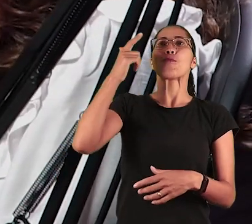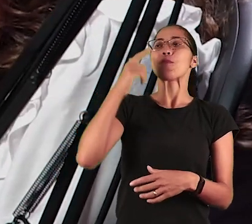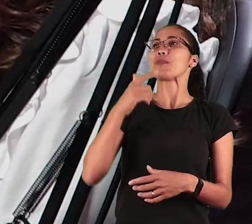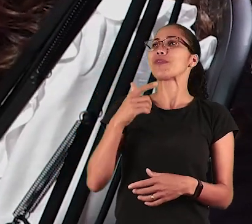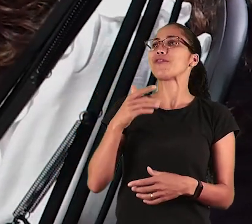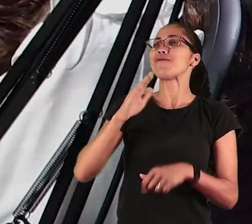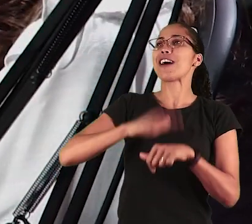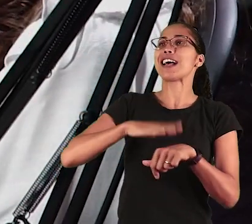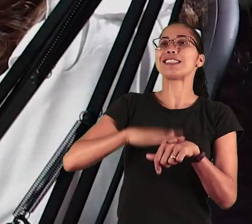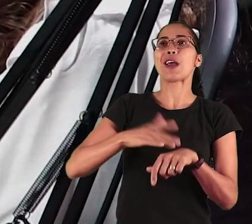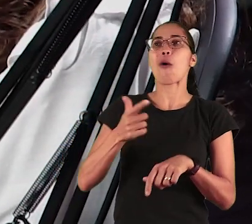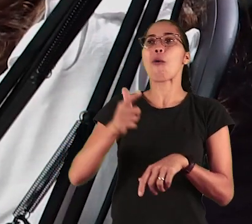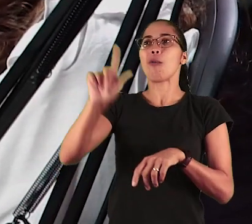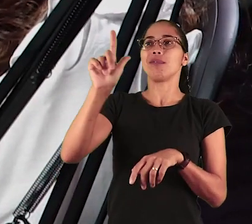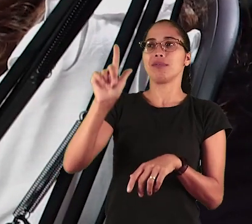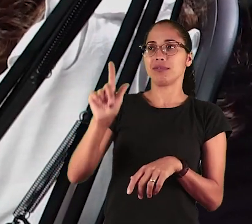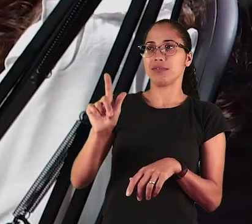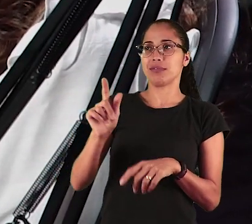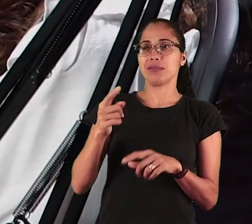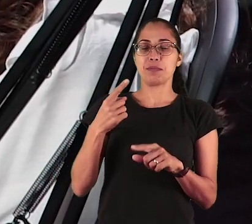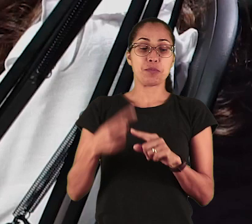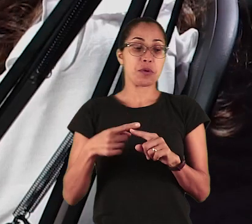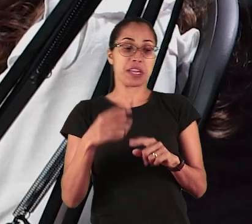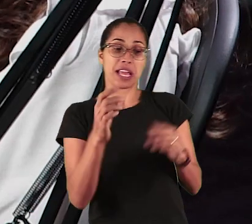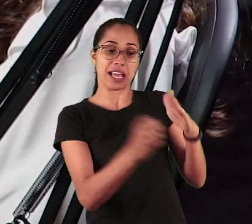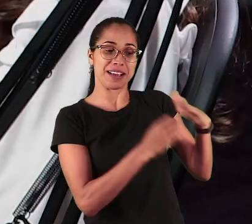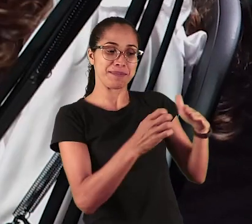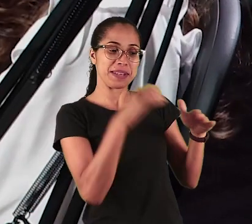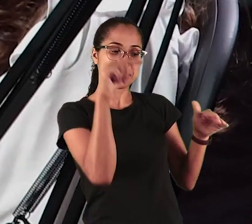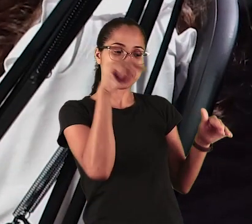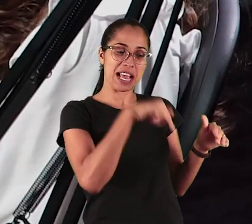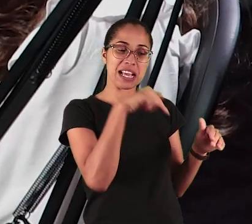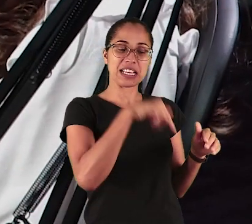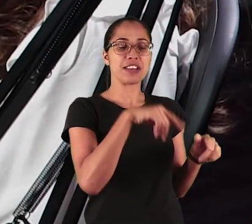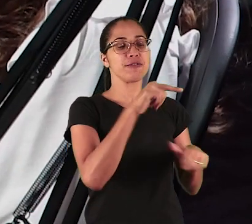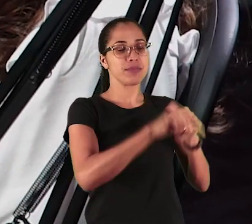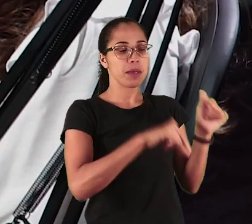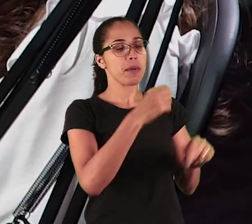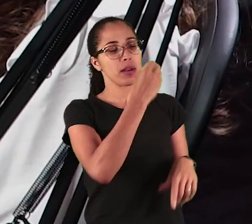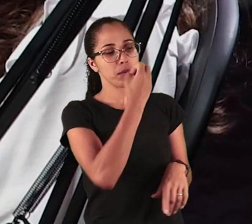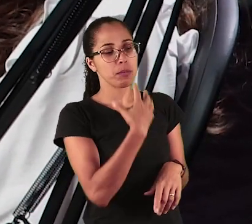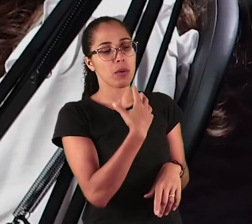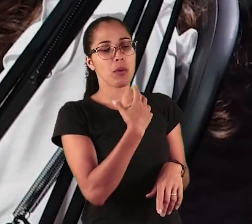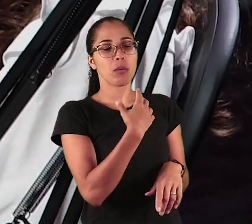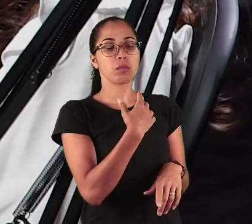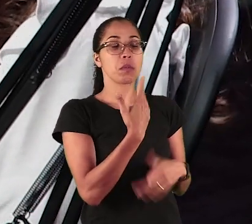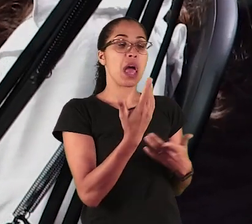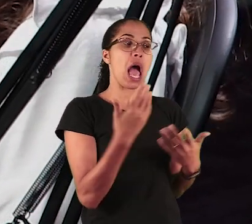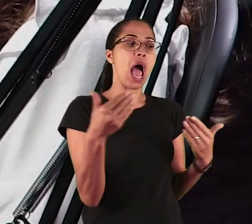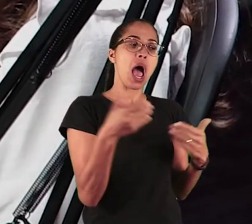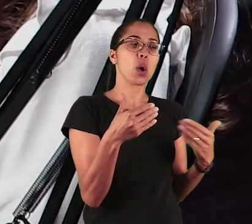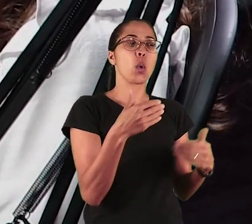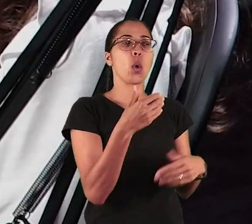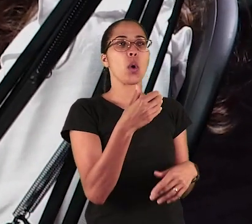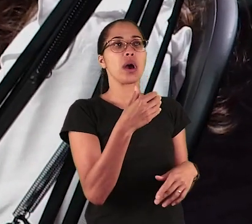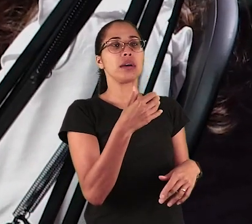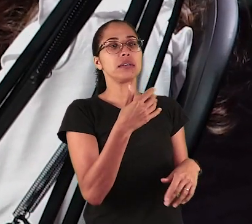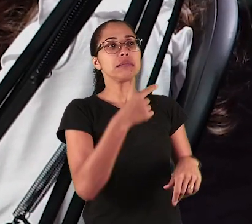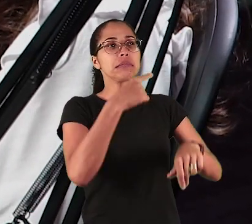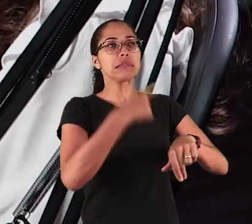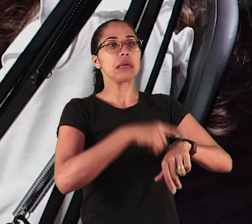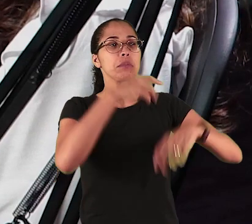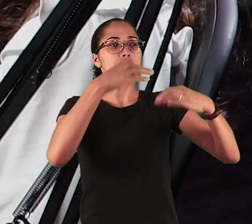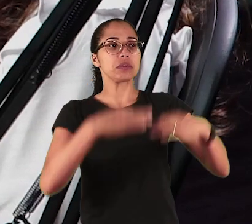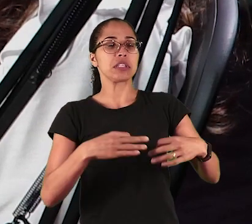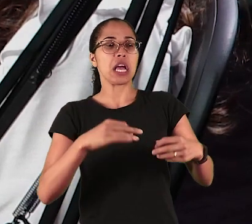um pouquinho daquilo Poxa eu deixei um legado aqui eu tenho um trabalho realizado aqui bom será que não é hora de um novo